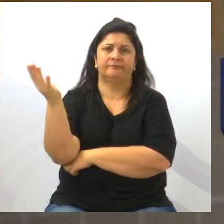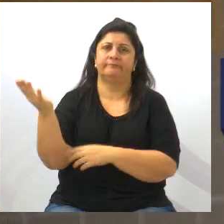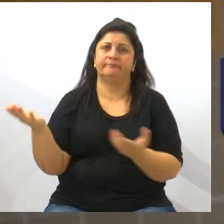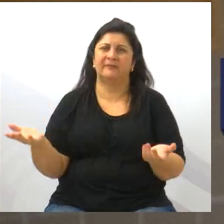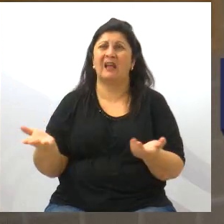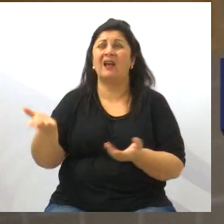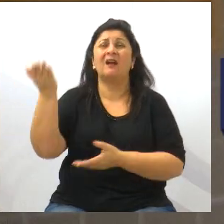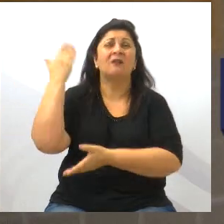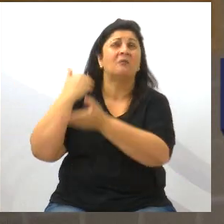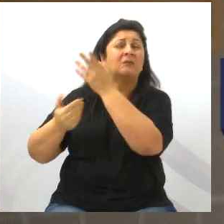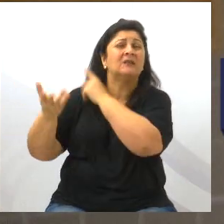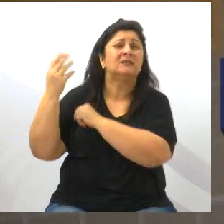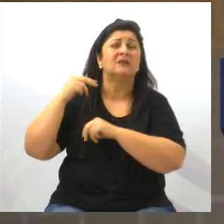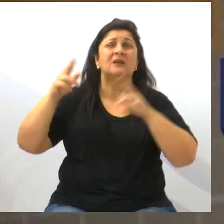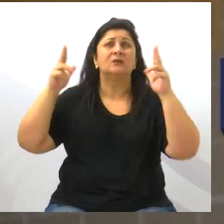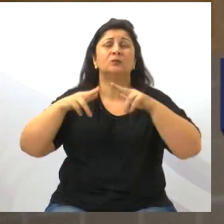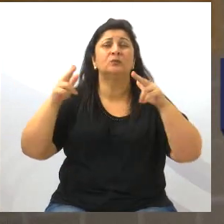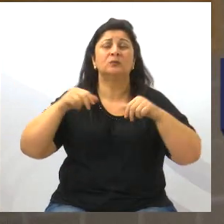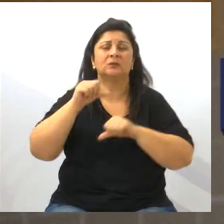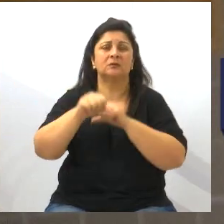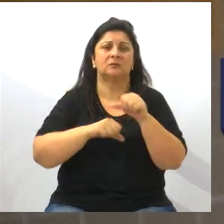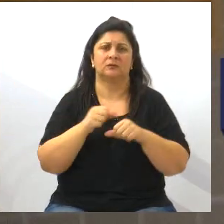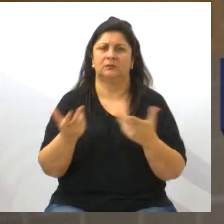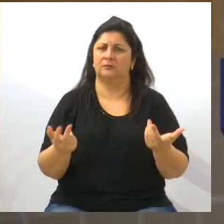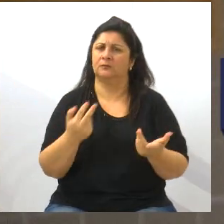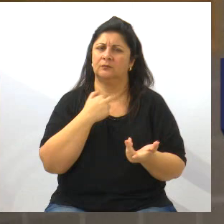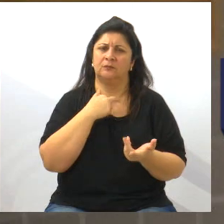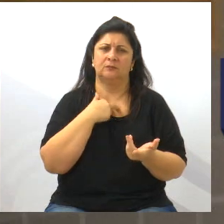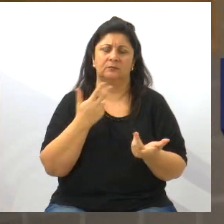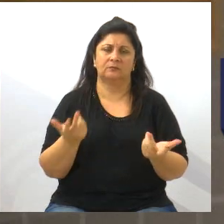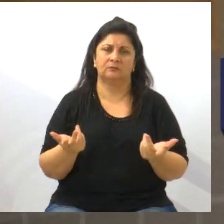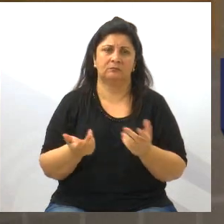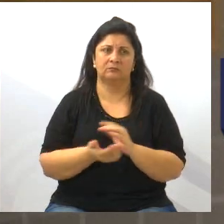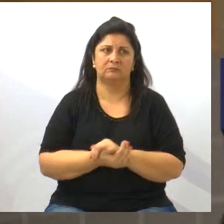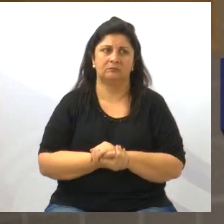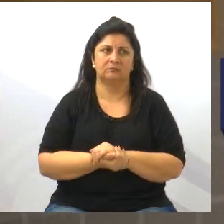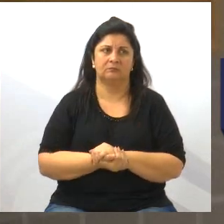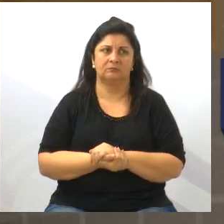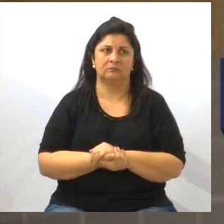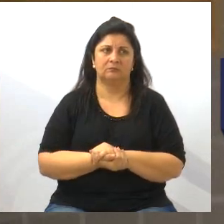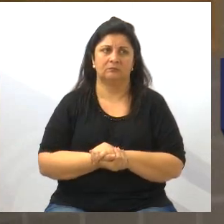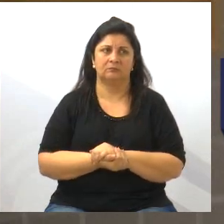foi assim, não vai mudar nunca, né? Isso são pensamentos que